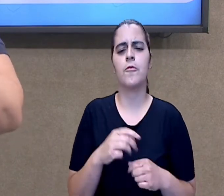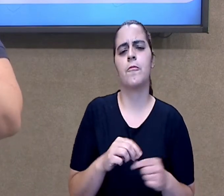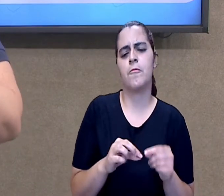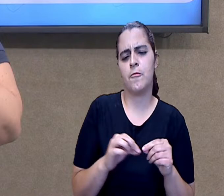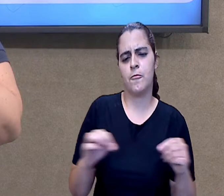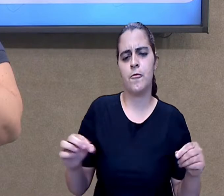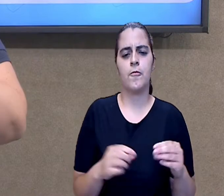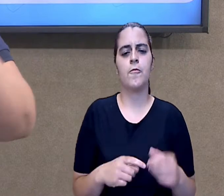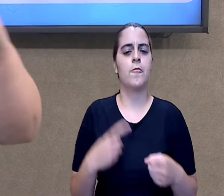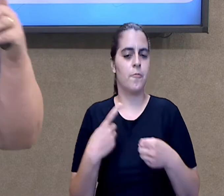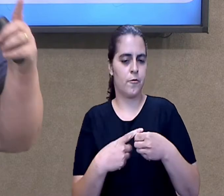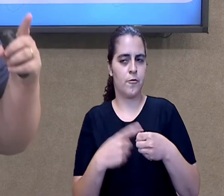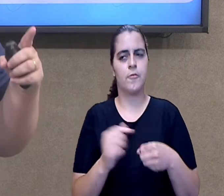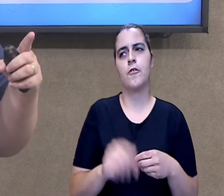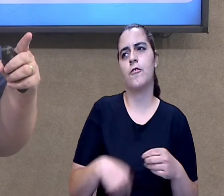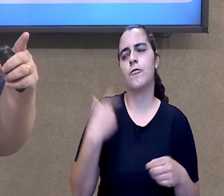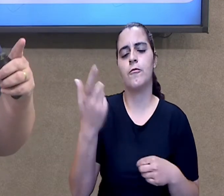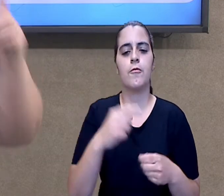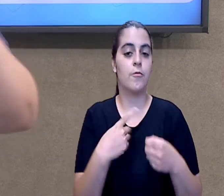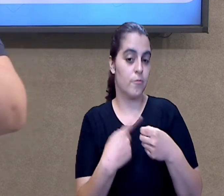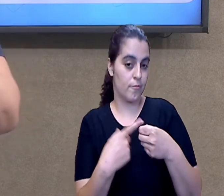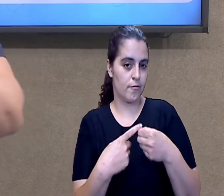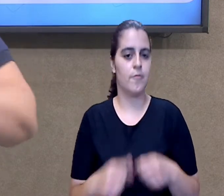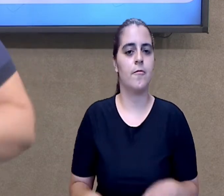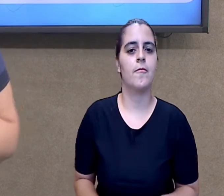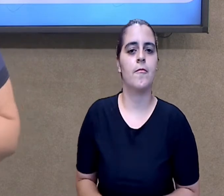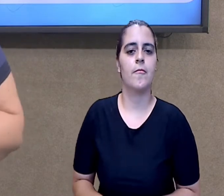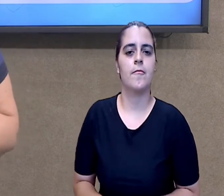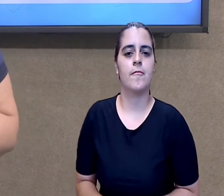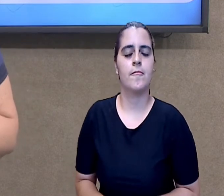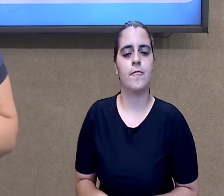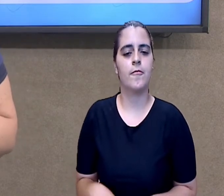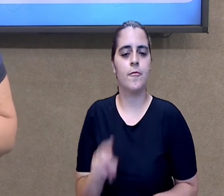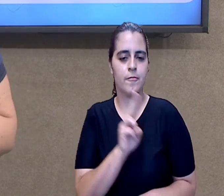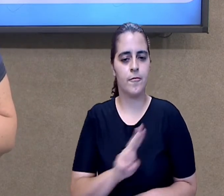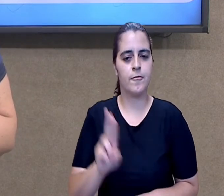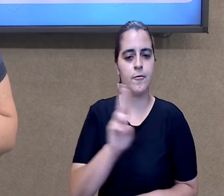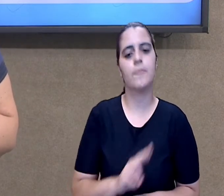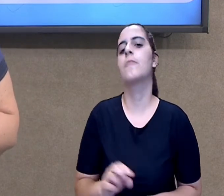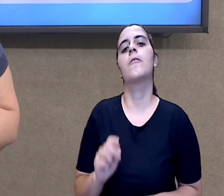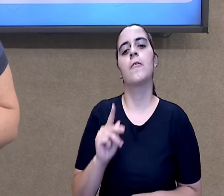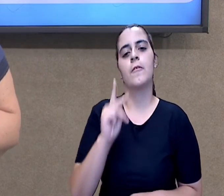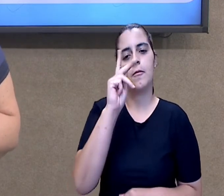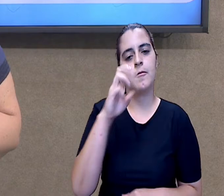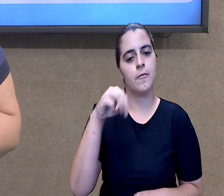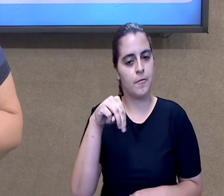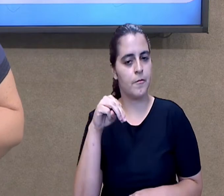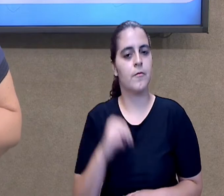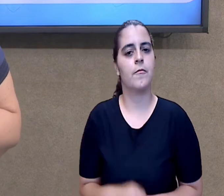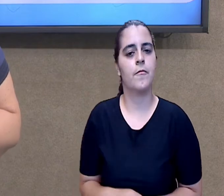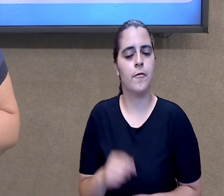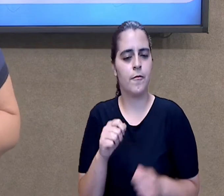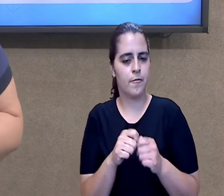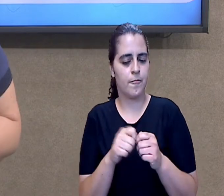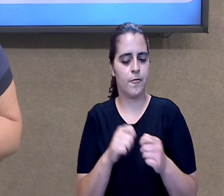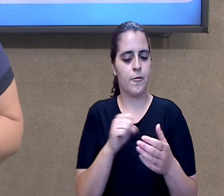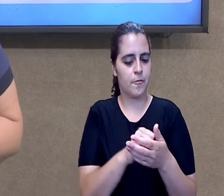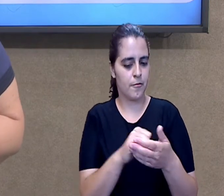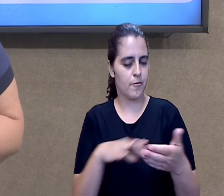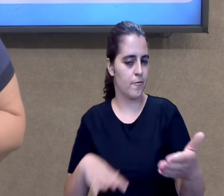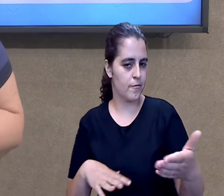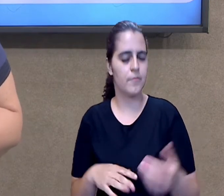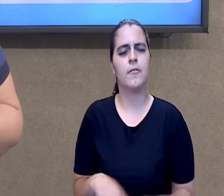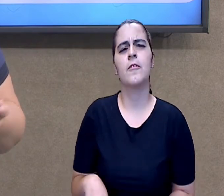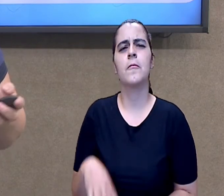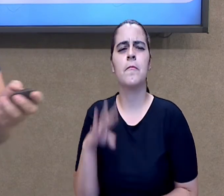distância entre uma cidade e outra. Aí sim, eu utilizo o quilômetro. Então, nós vamos fazer algumas